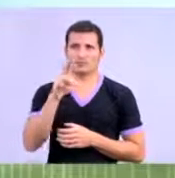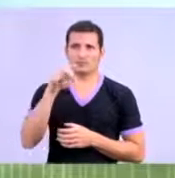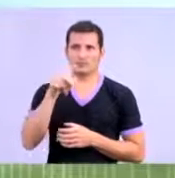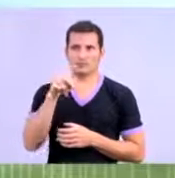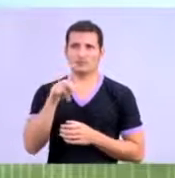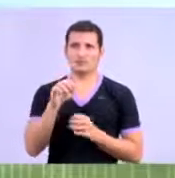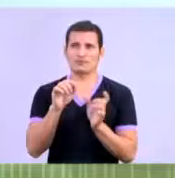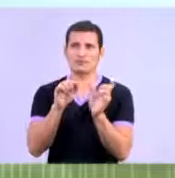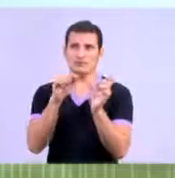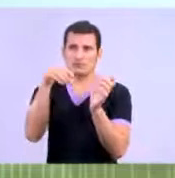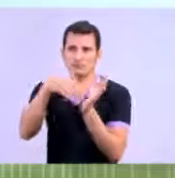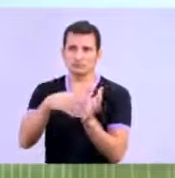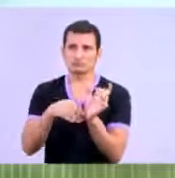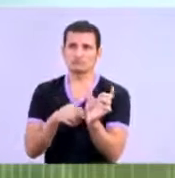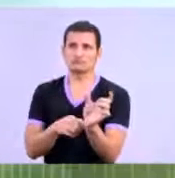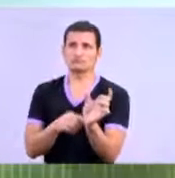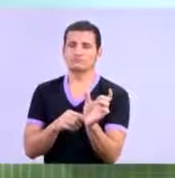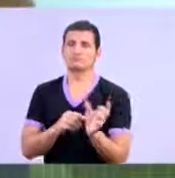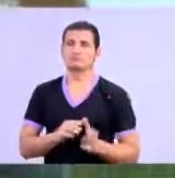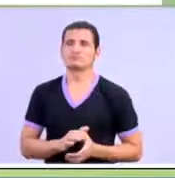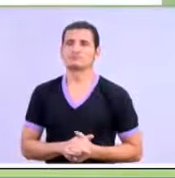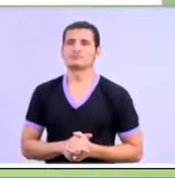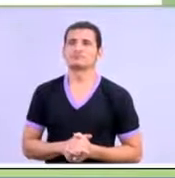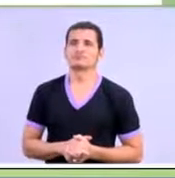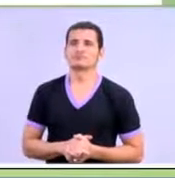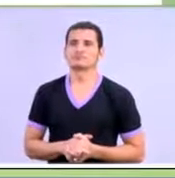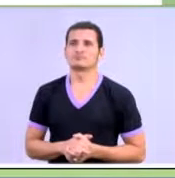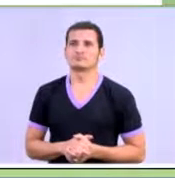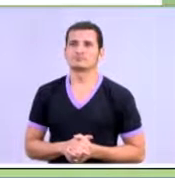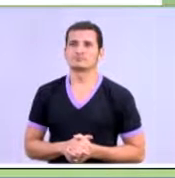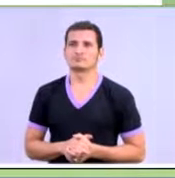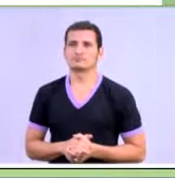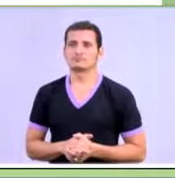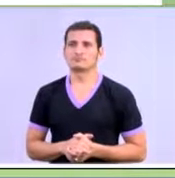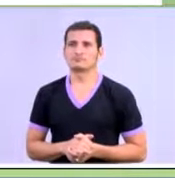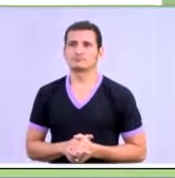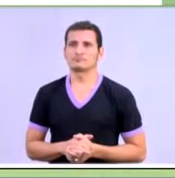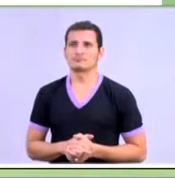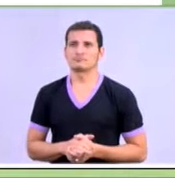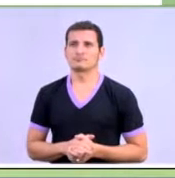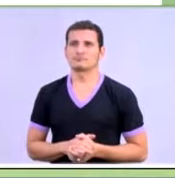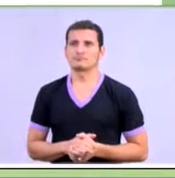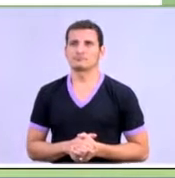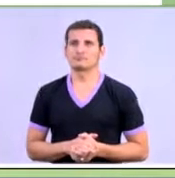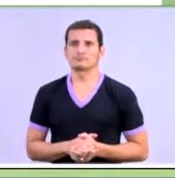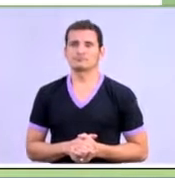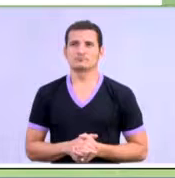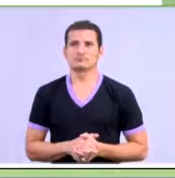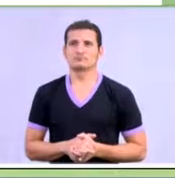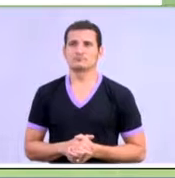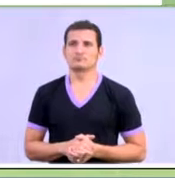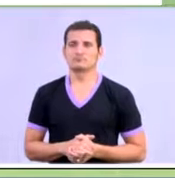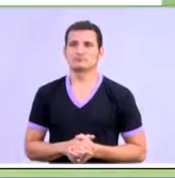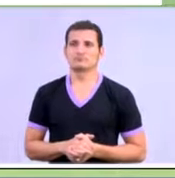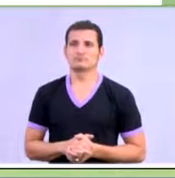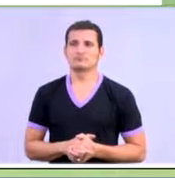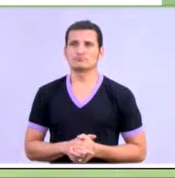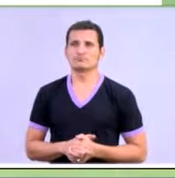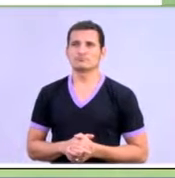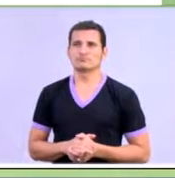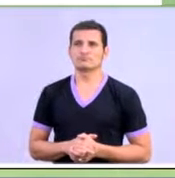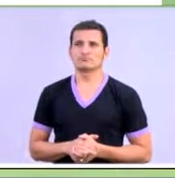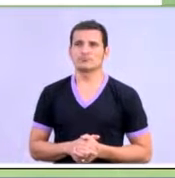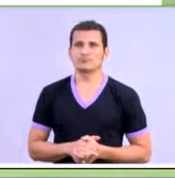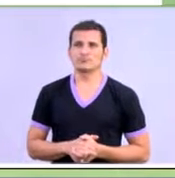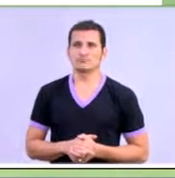dizer, olha aqui, vamos dar uma olhada aqui, novamente. Vamos usar o depósito, né? Eu defini um método